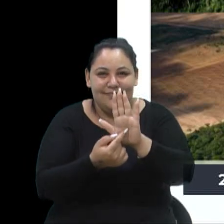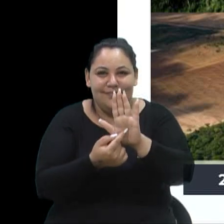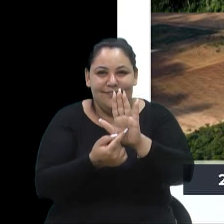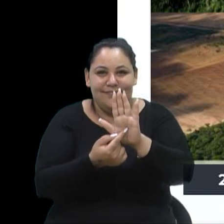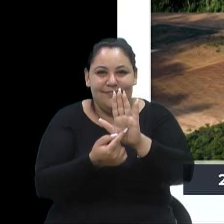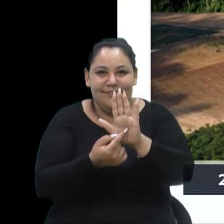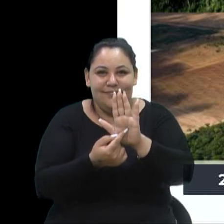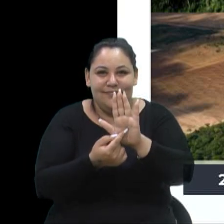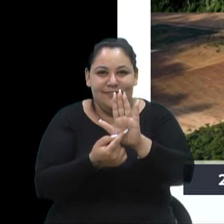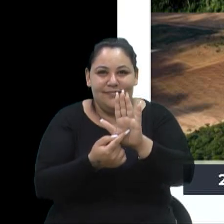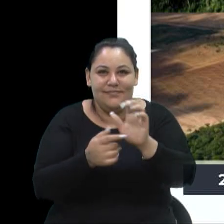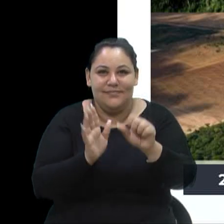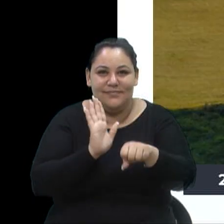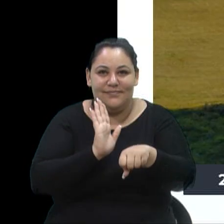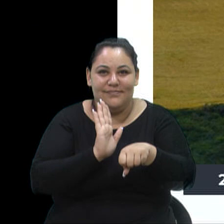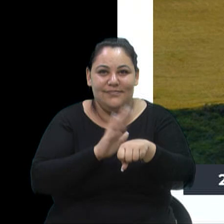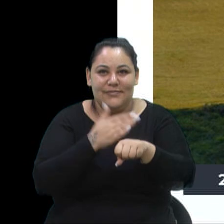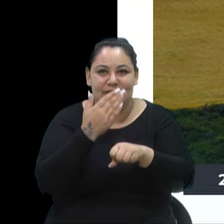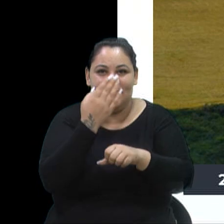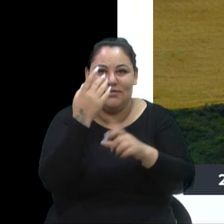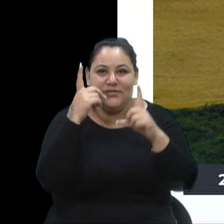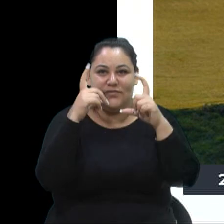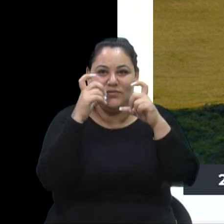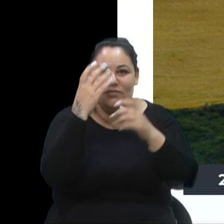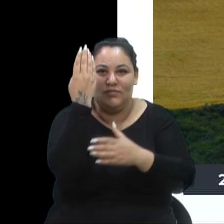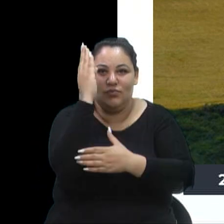mais imagens do desmatamento.